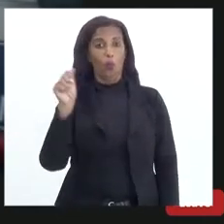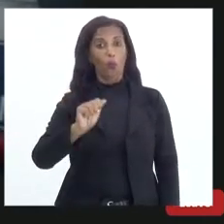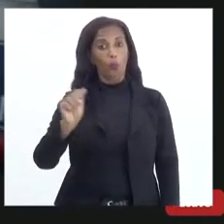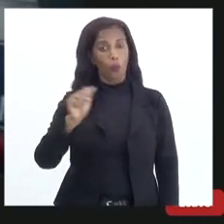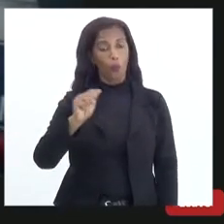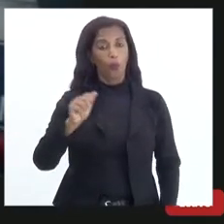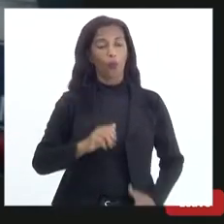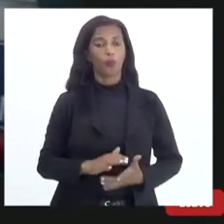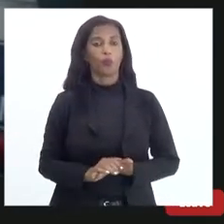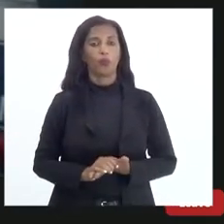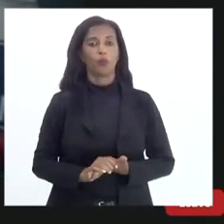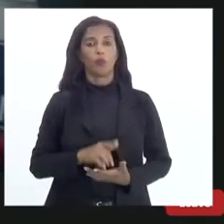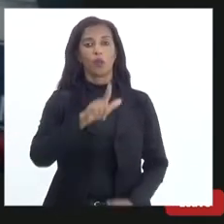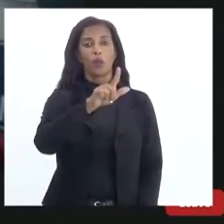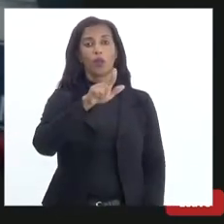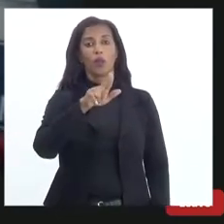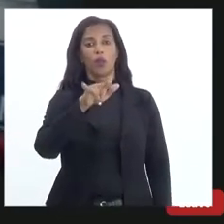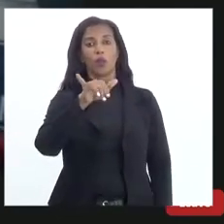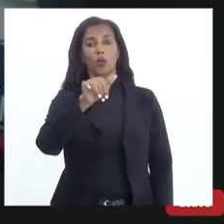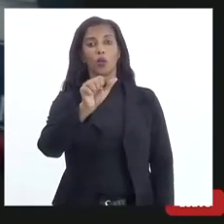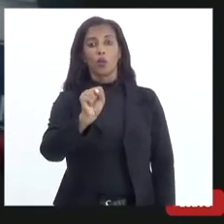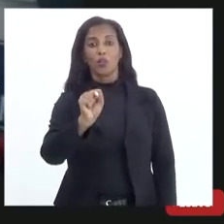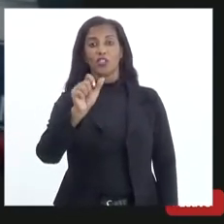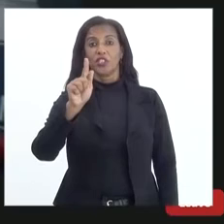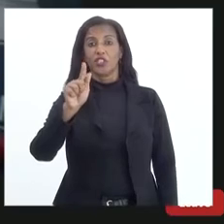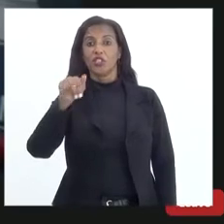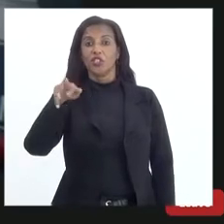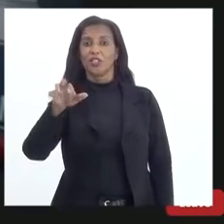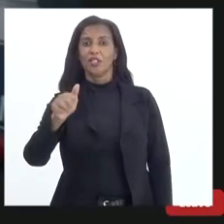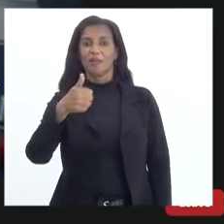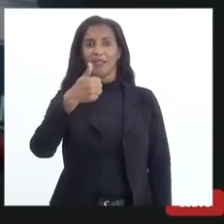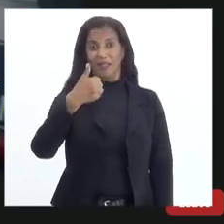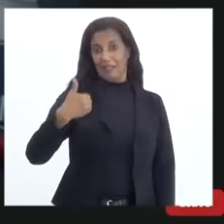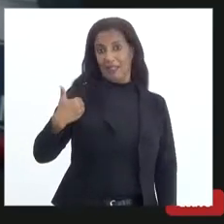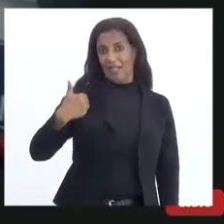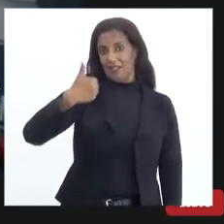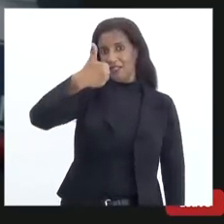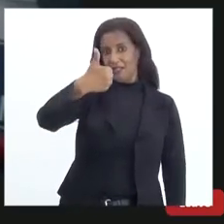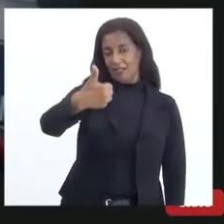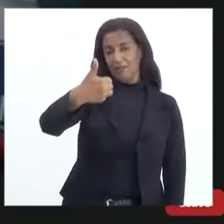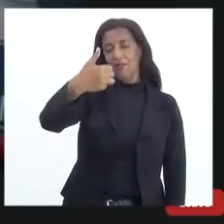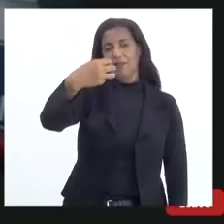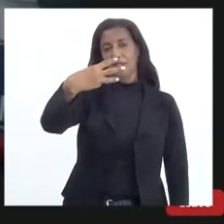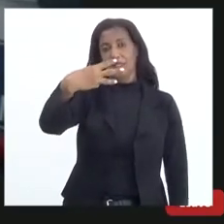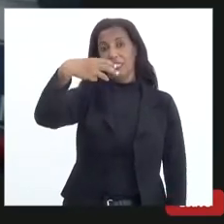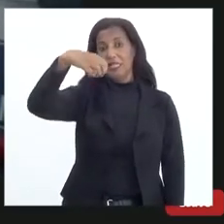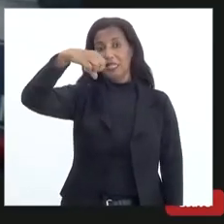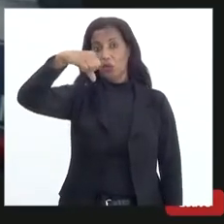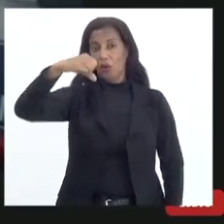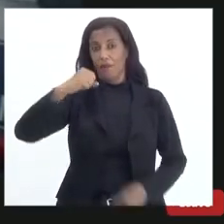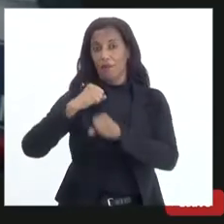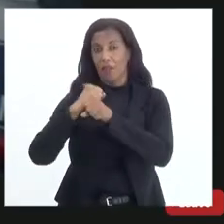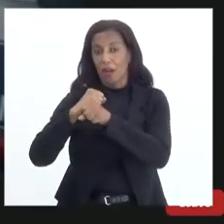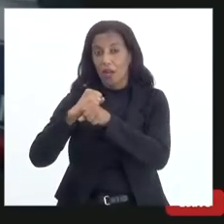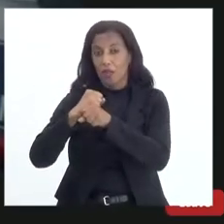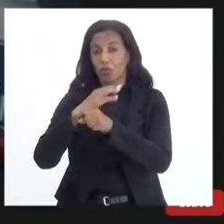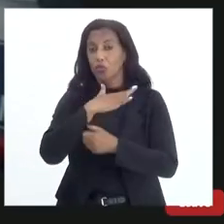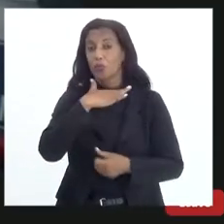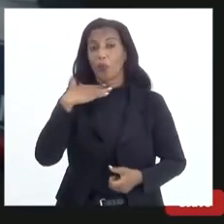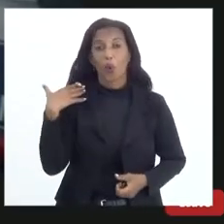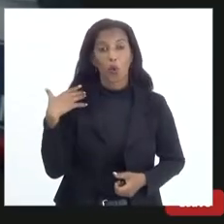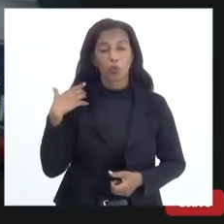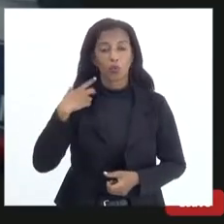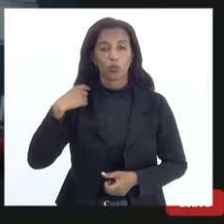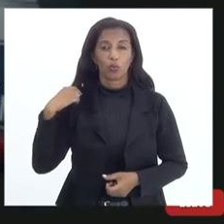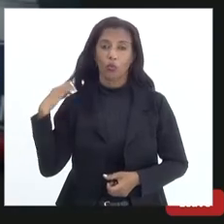agosto, Luiz Gama faz 139 anos de falecido. Então, nesse